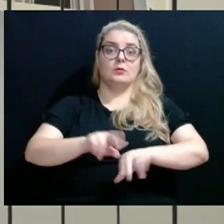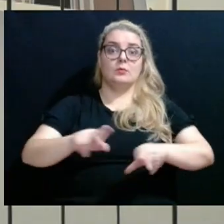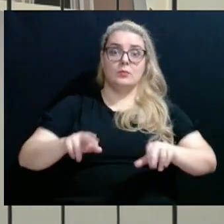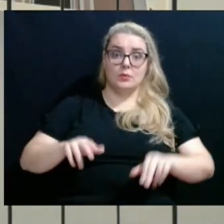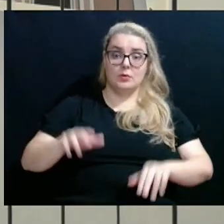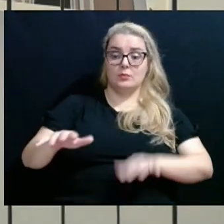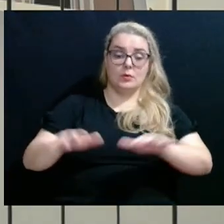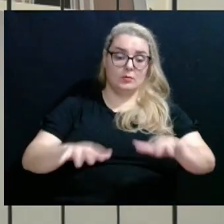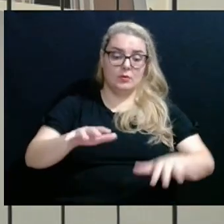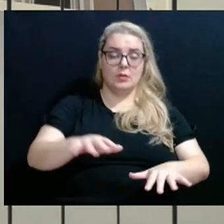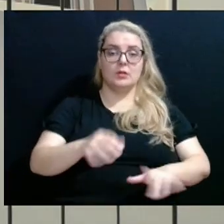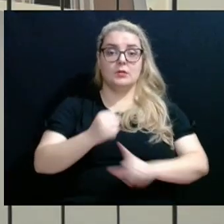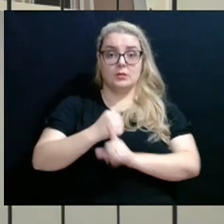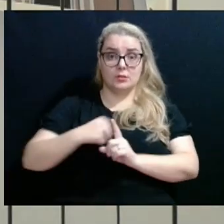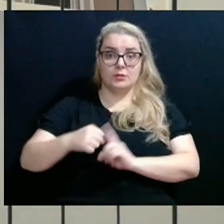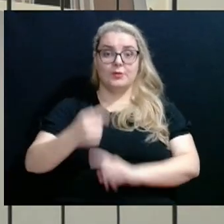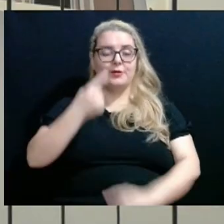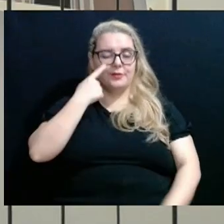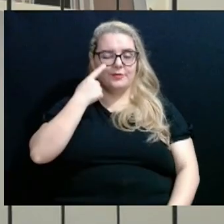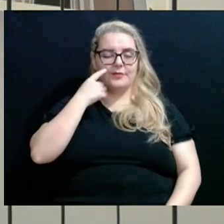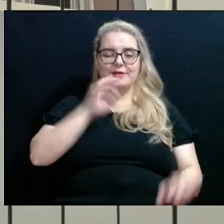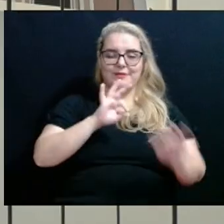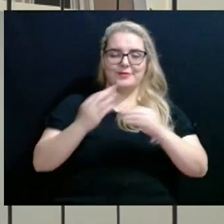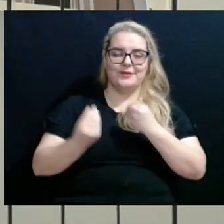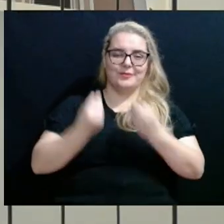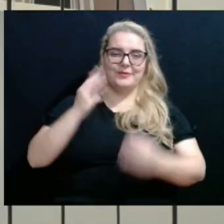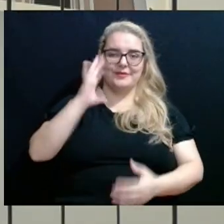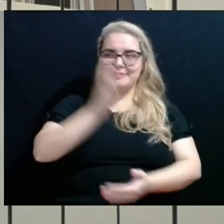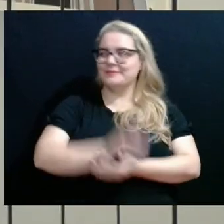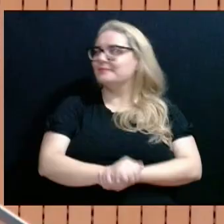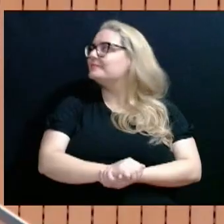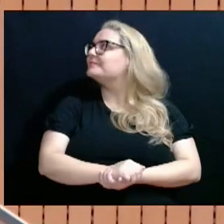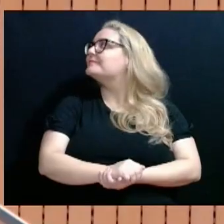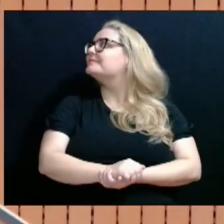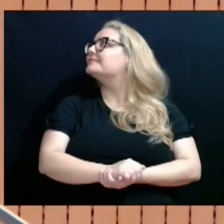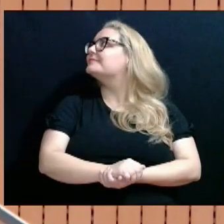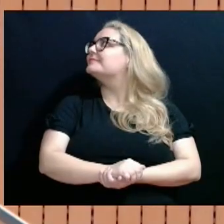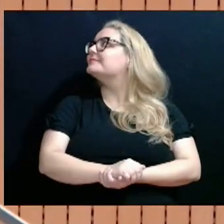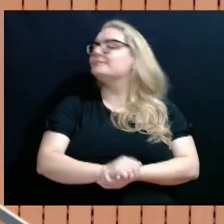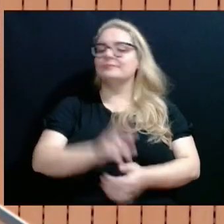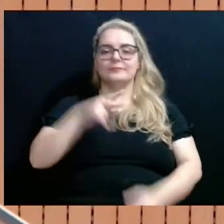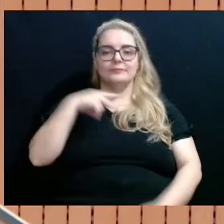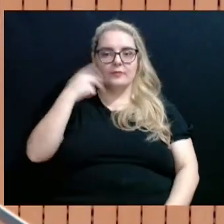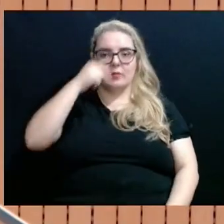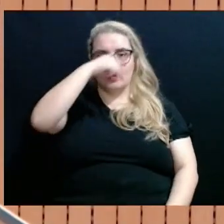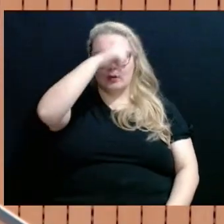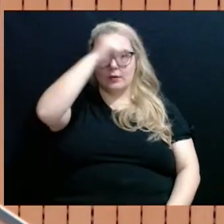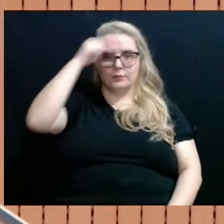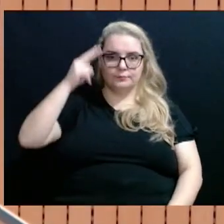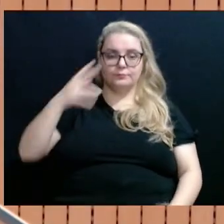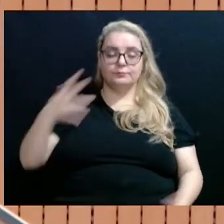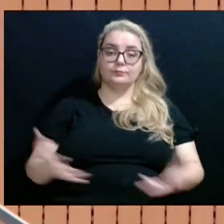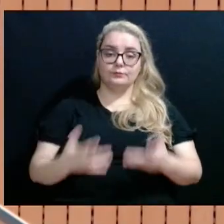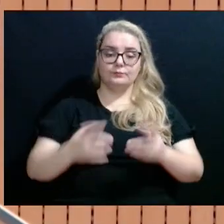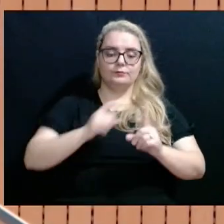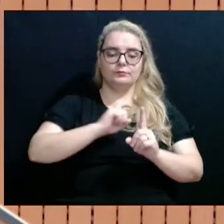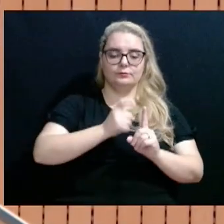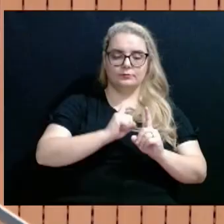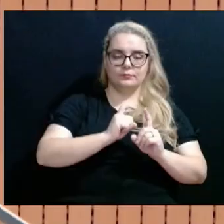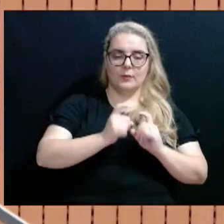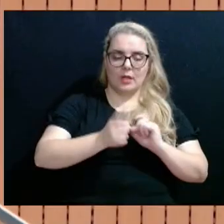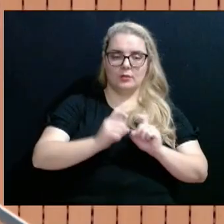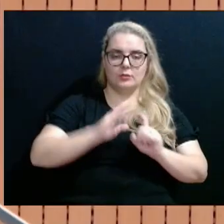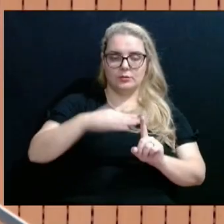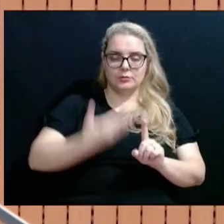da sociedade. Confira como foi. O vereador Nick Schneider iniciou a reunião solene justificando